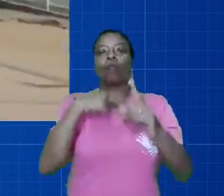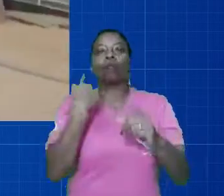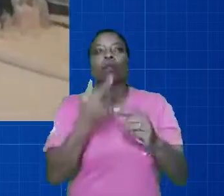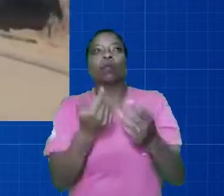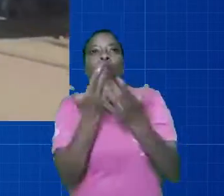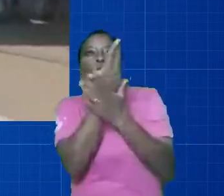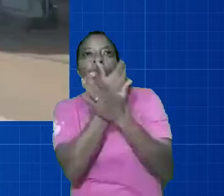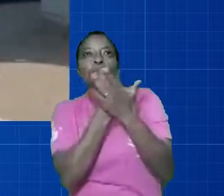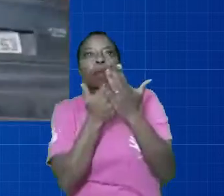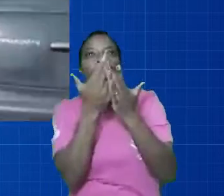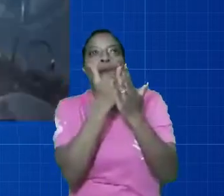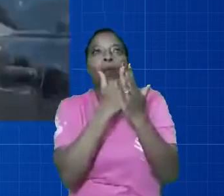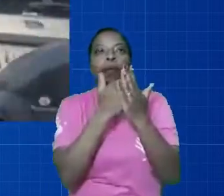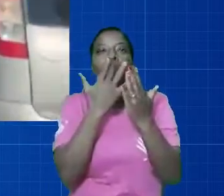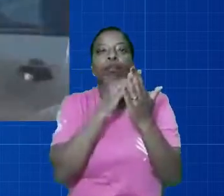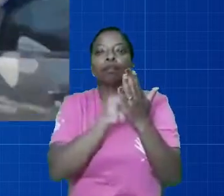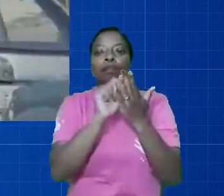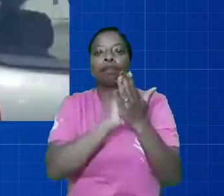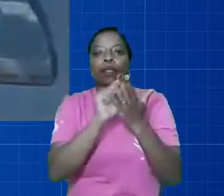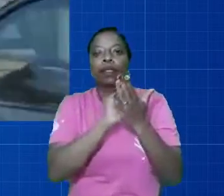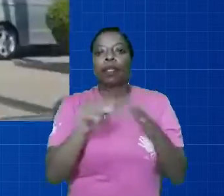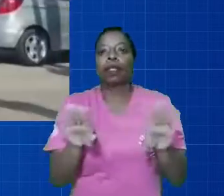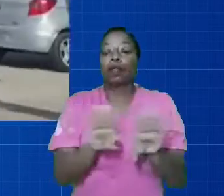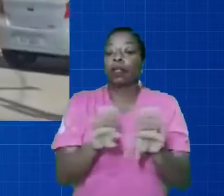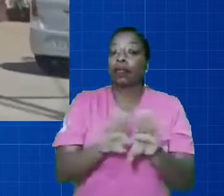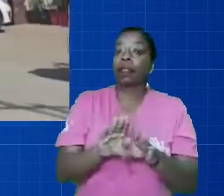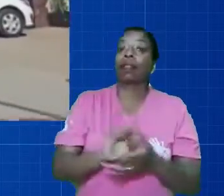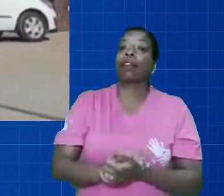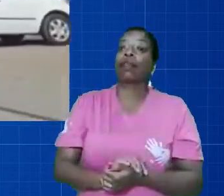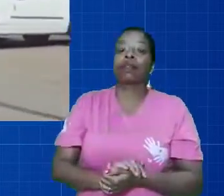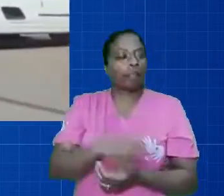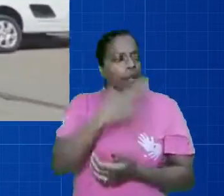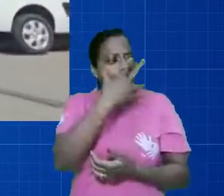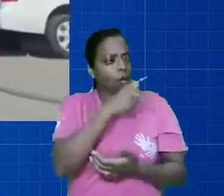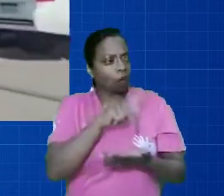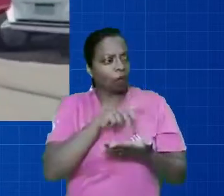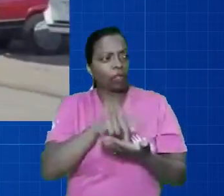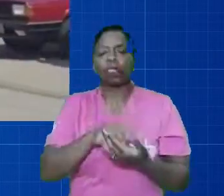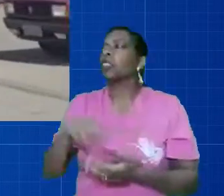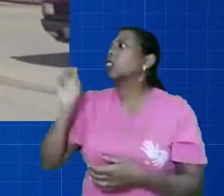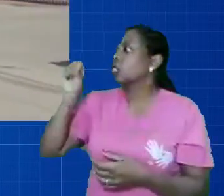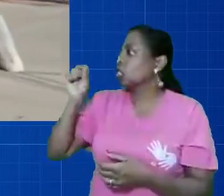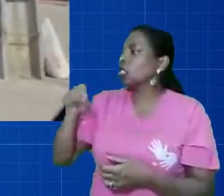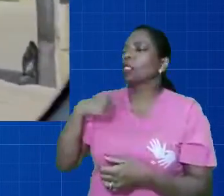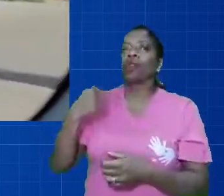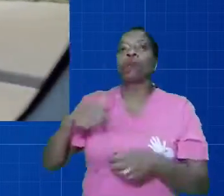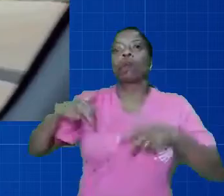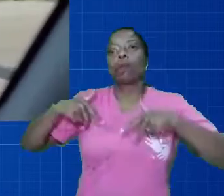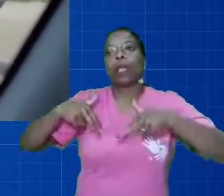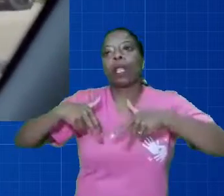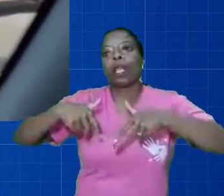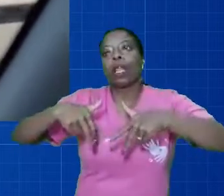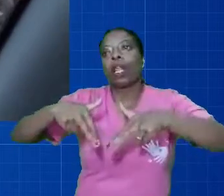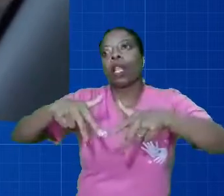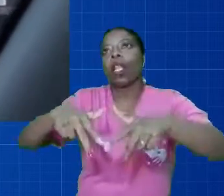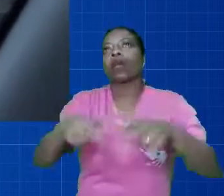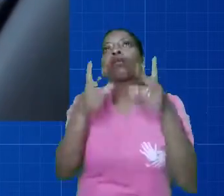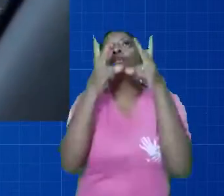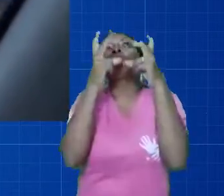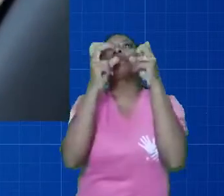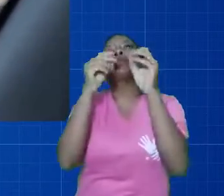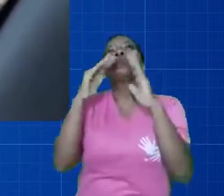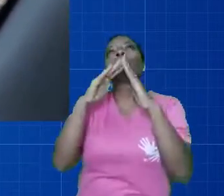oficina de arte quando funcionava ali na Targino. Ai, que lindo! A gente ia para a praça, eles tinham que fazer o desenho da igreja e depois fazer a